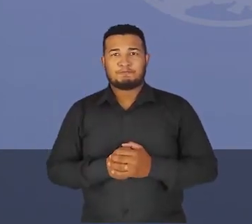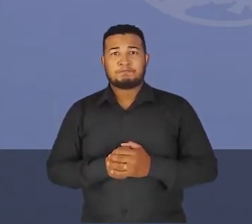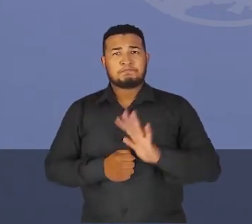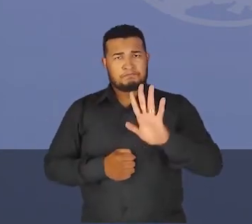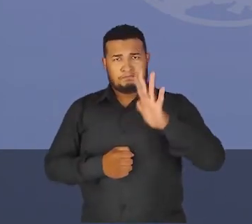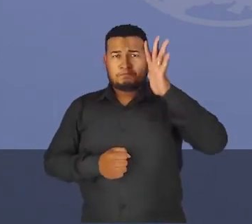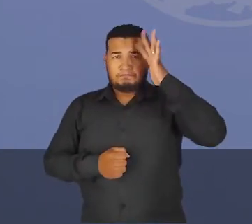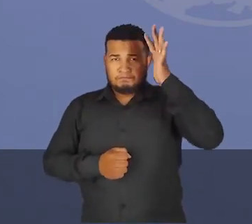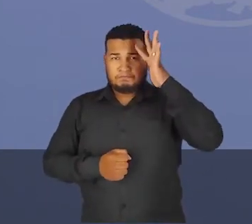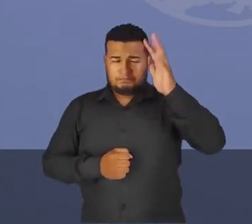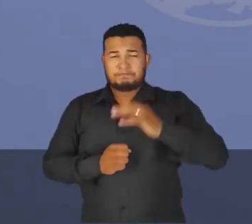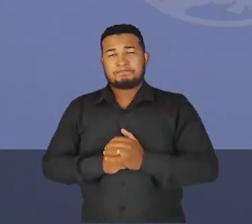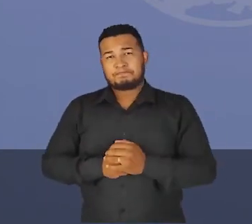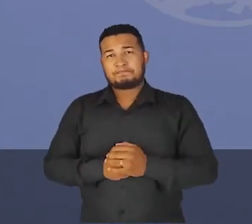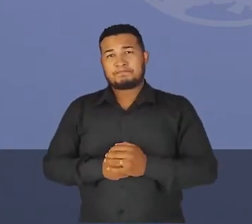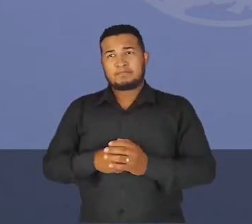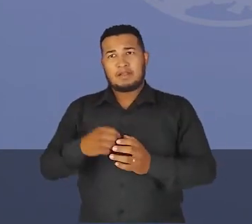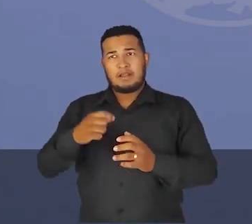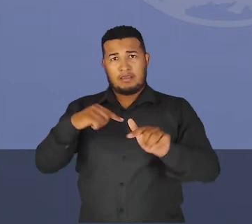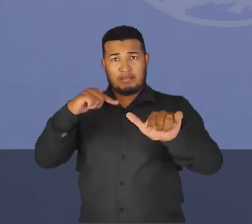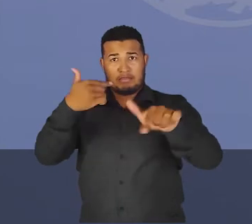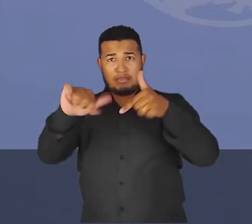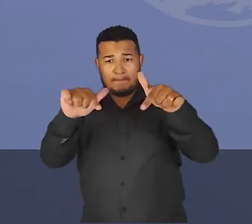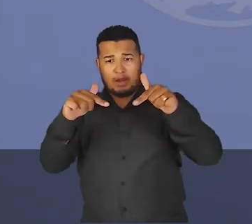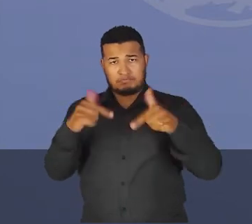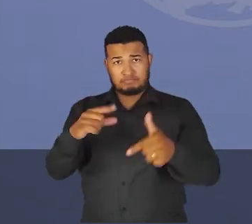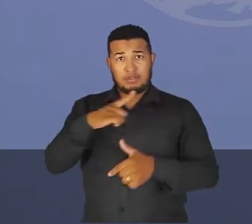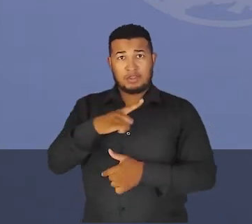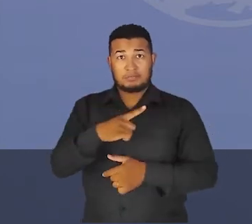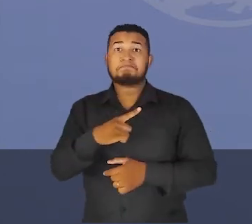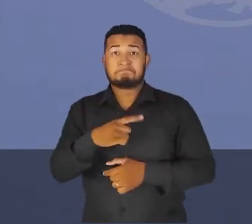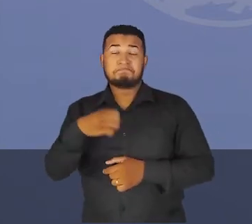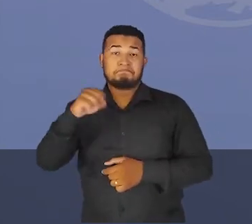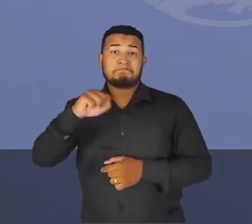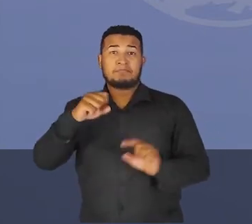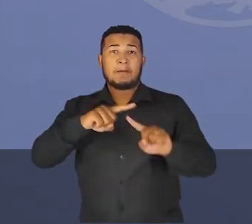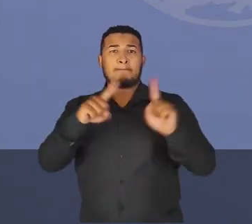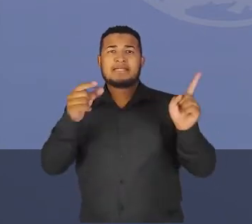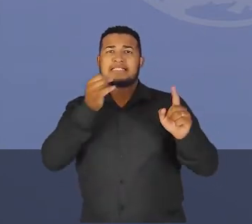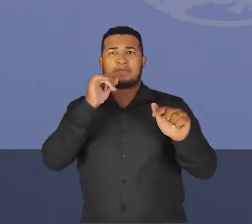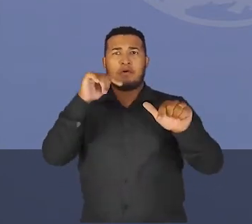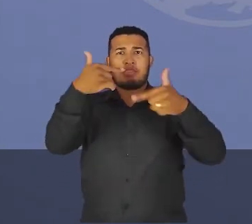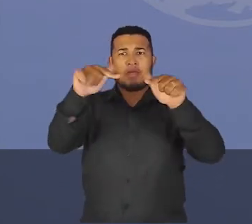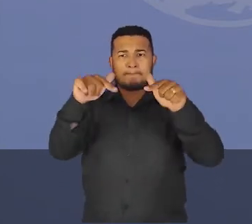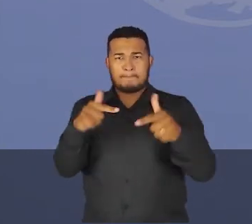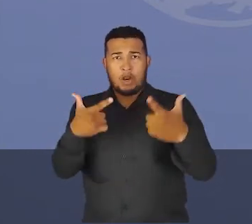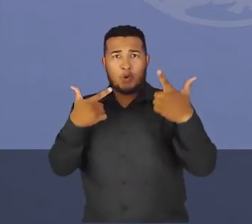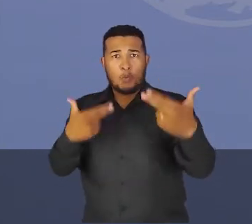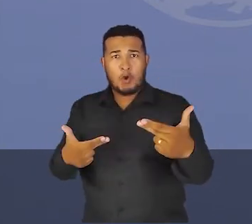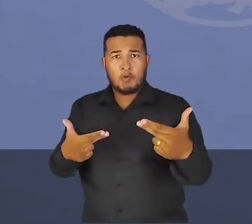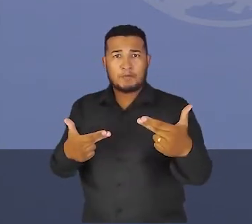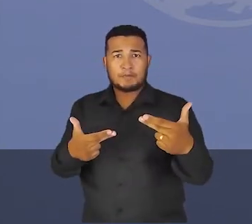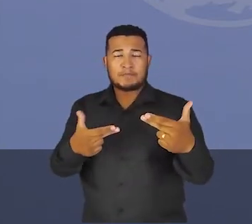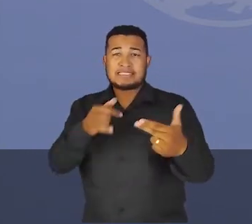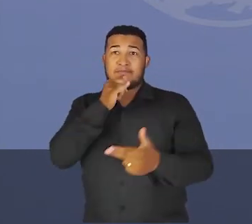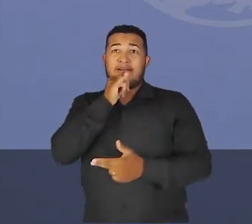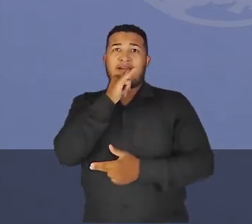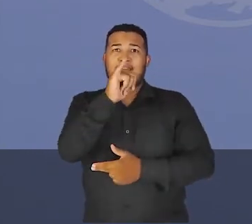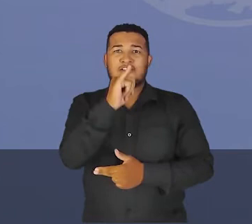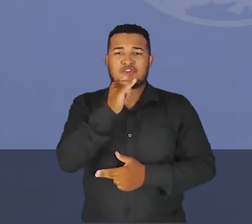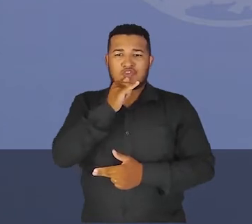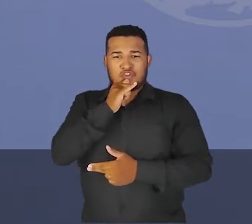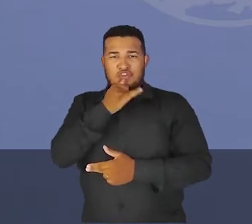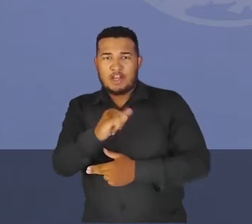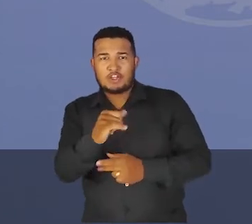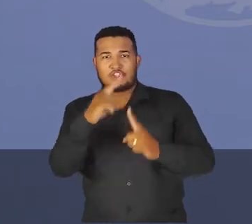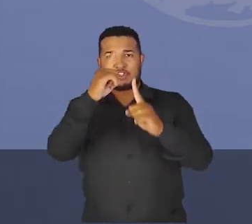Pensa comigo, vai ter trabalho nesses dois casos? Vai. Mas os trabalhos ali serão iguais? Esse fluxo de energia que você vai ter que